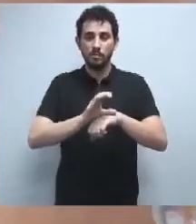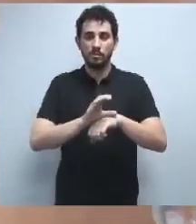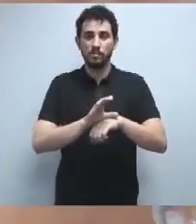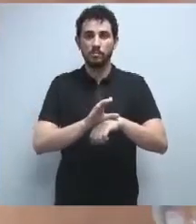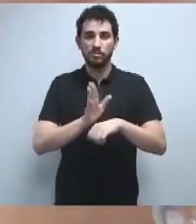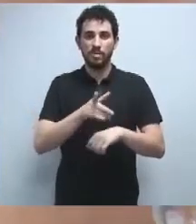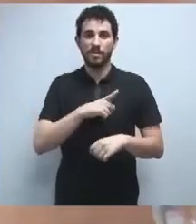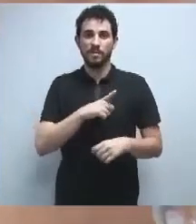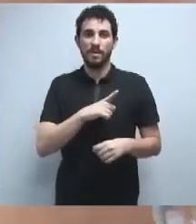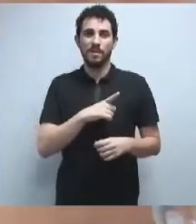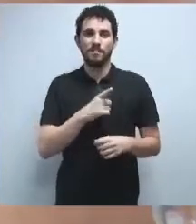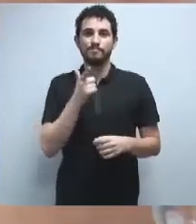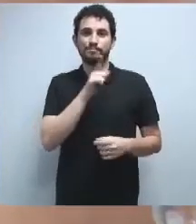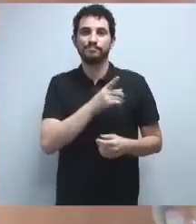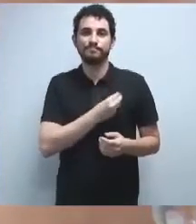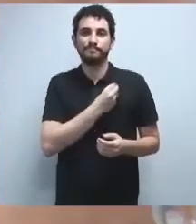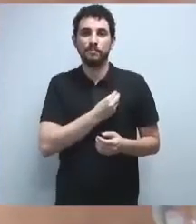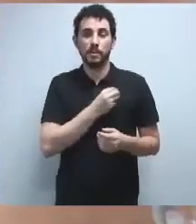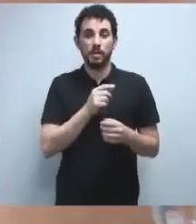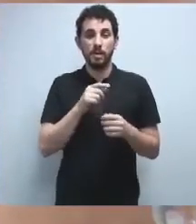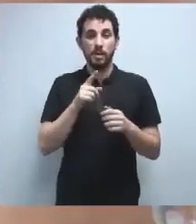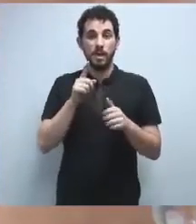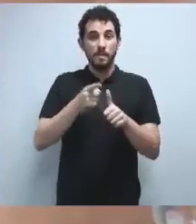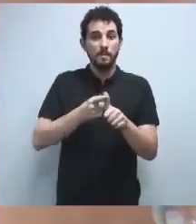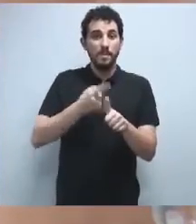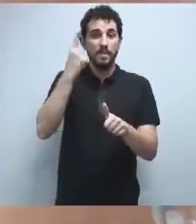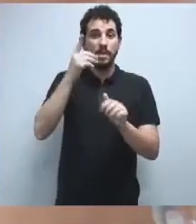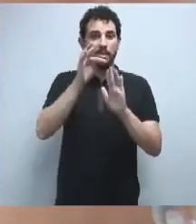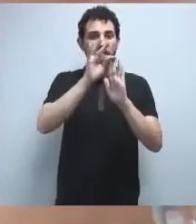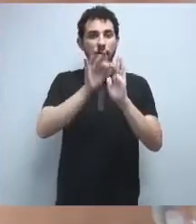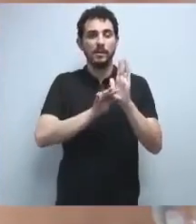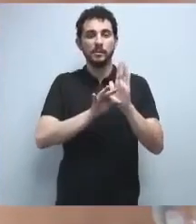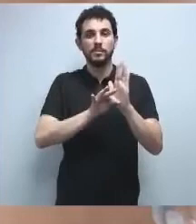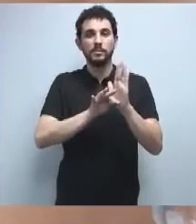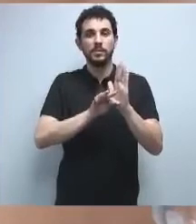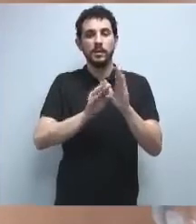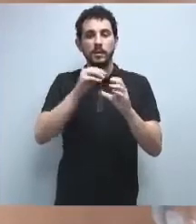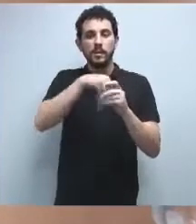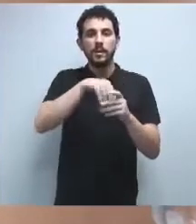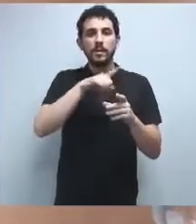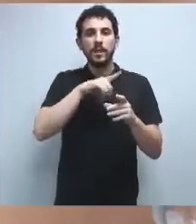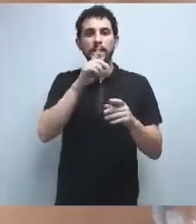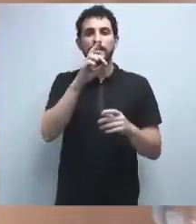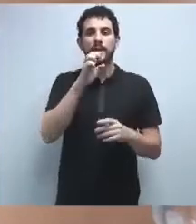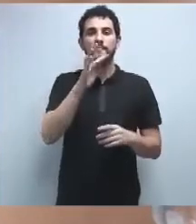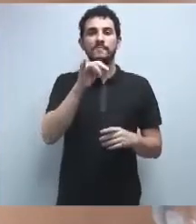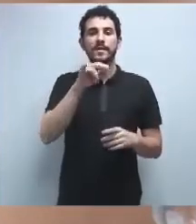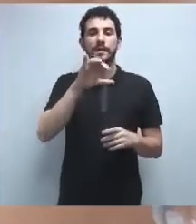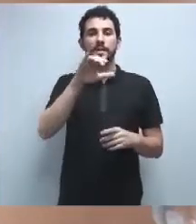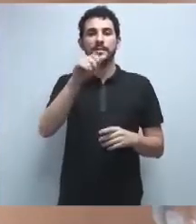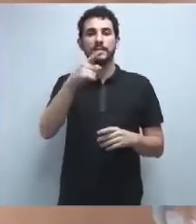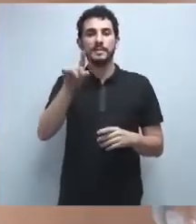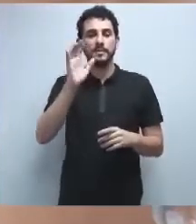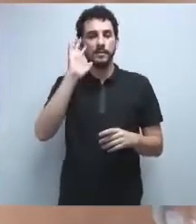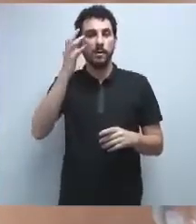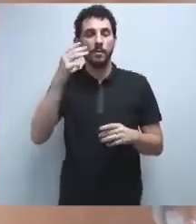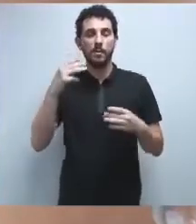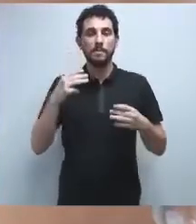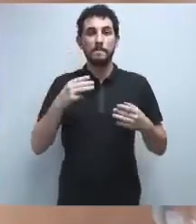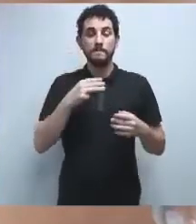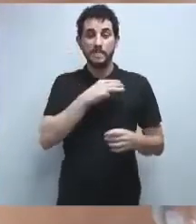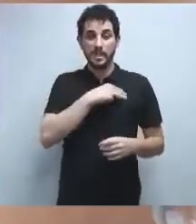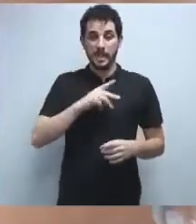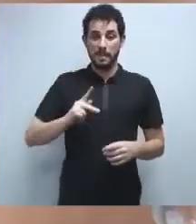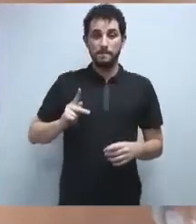era o primeiro texto que tinha uma definição do ministério público nenhuma outra tinha as outras falavam do